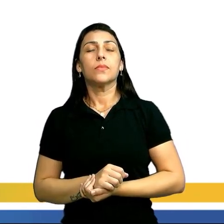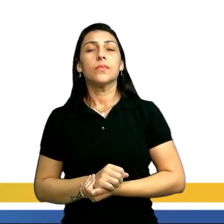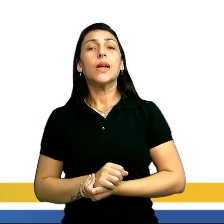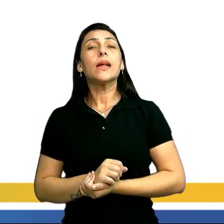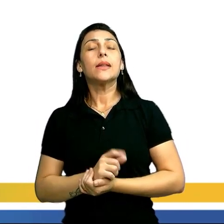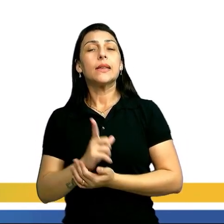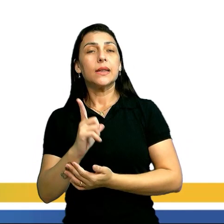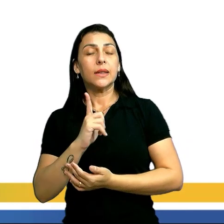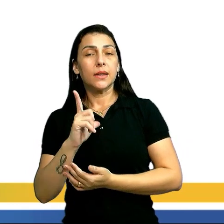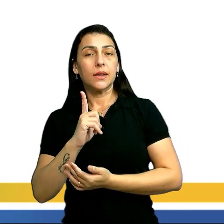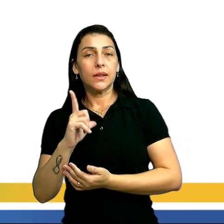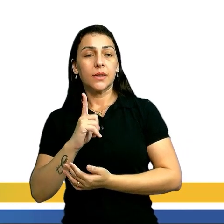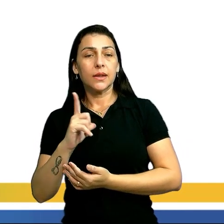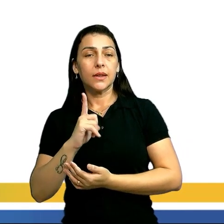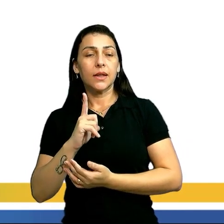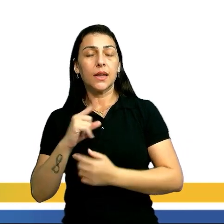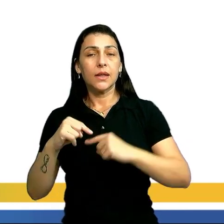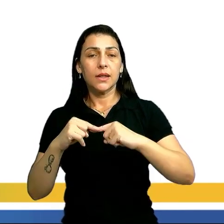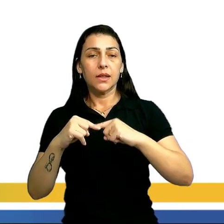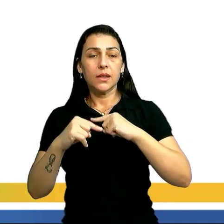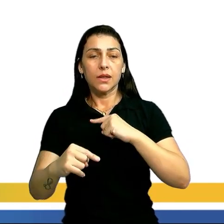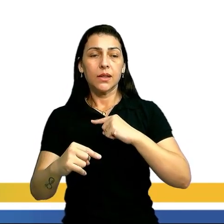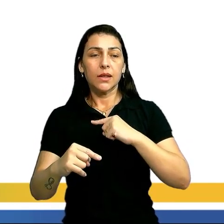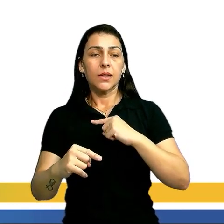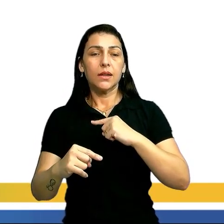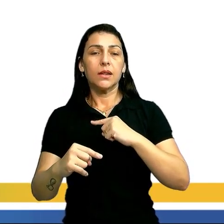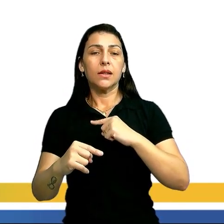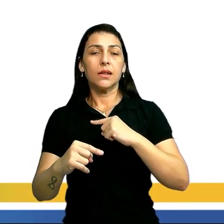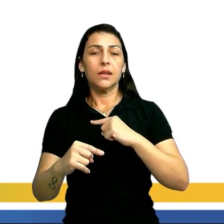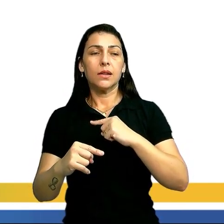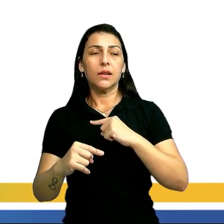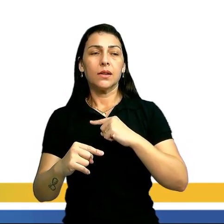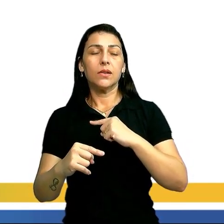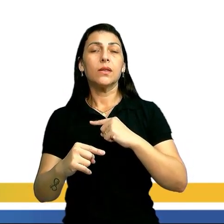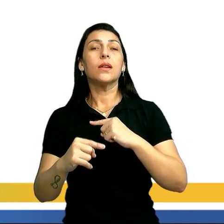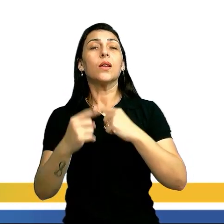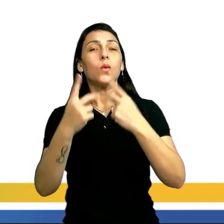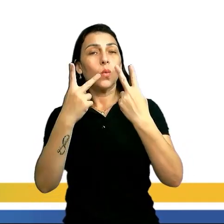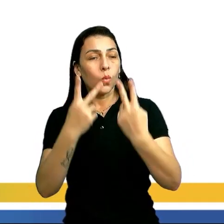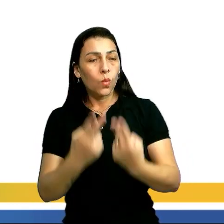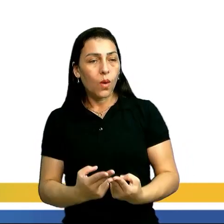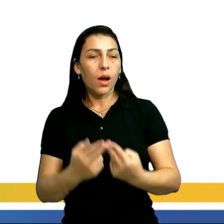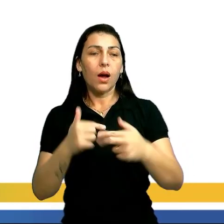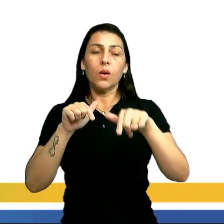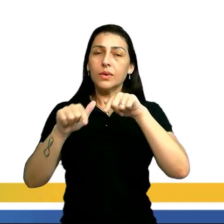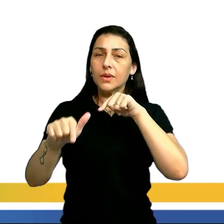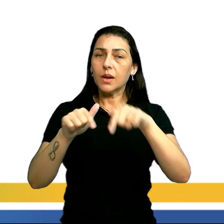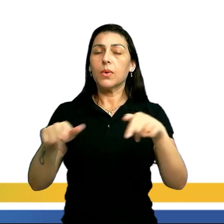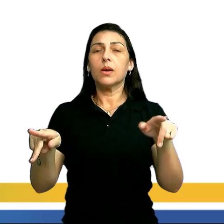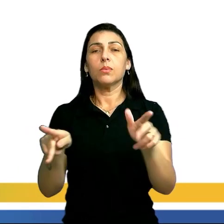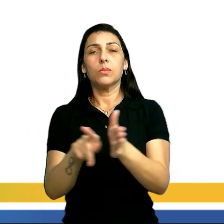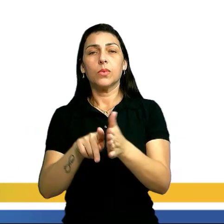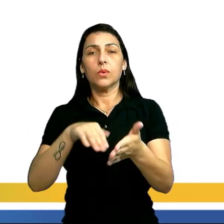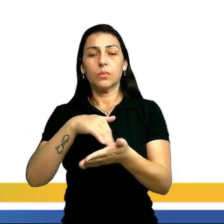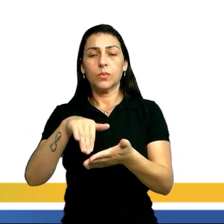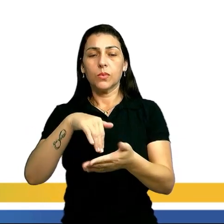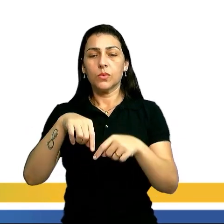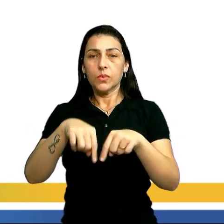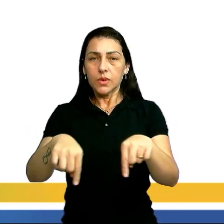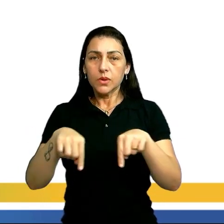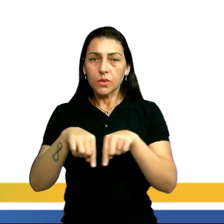ele seja semanalmente tão rentável quanto ao seu trabalho no